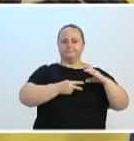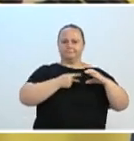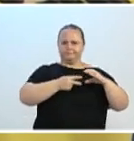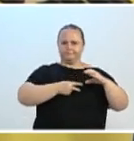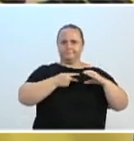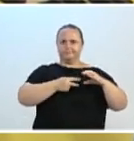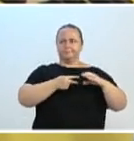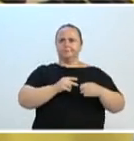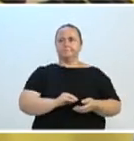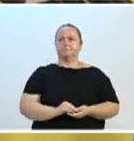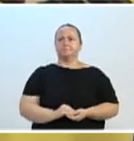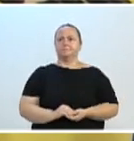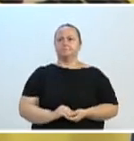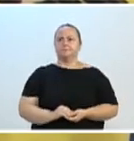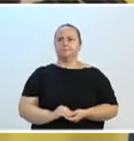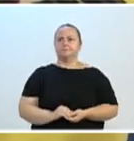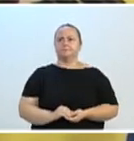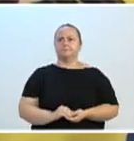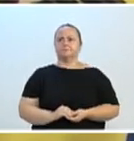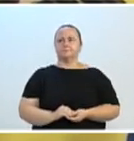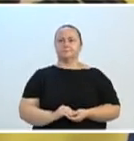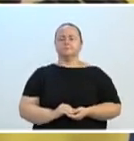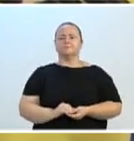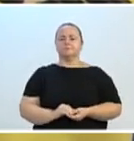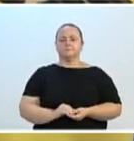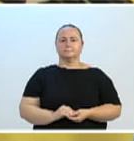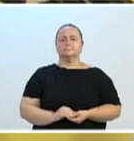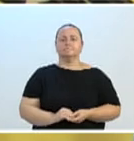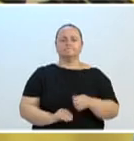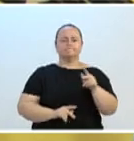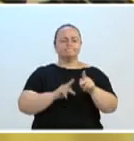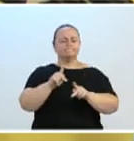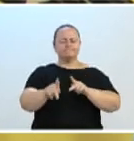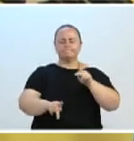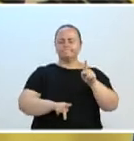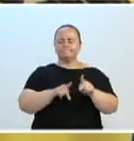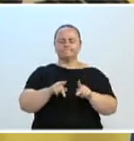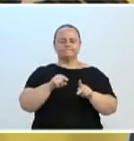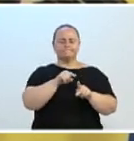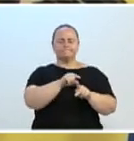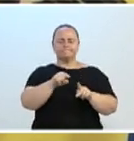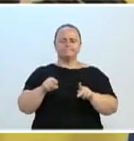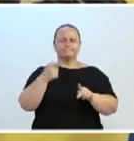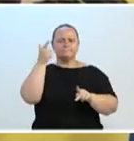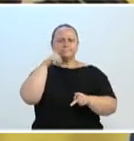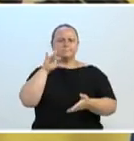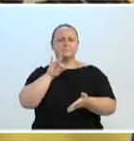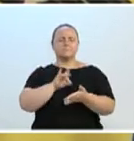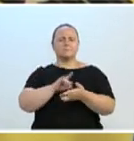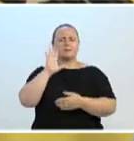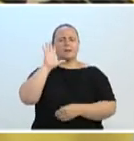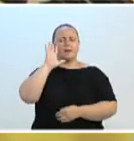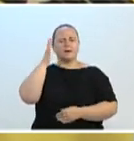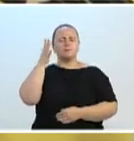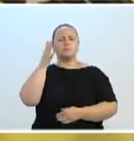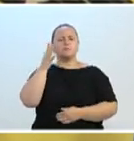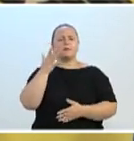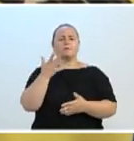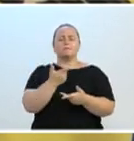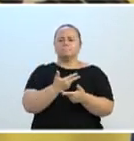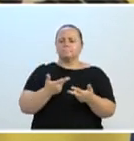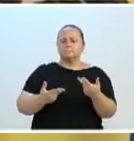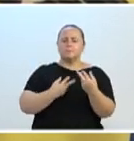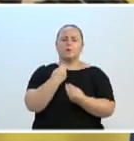a população determinante nas soluções para a cidade e deve ter cada vez mais uma